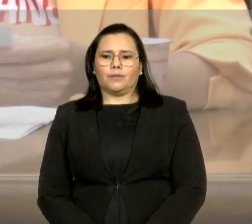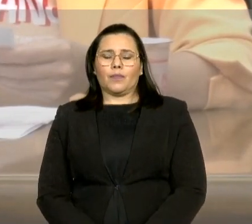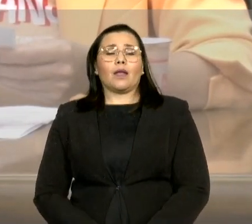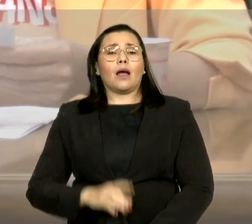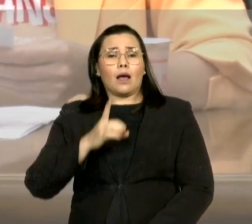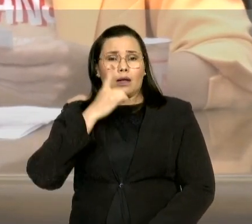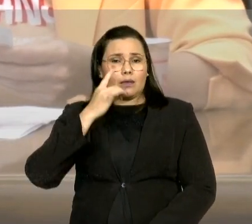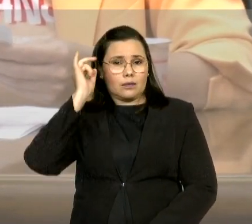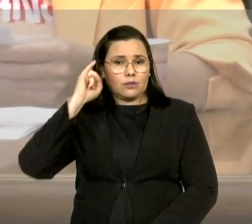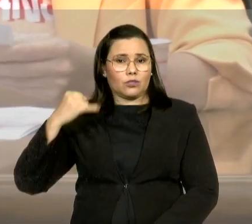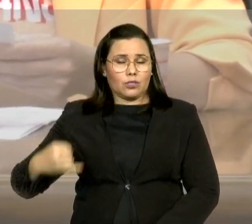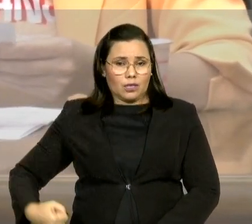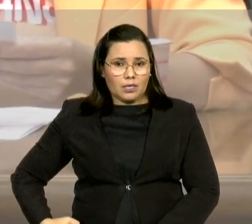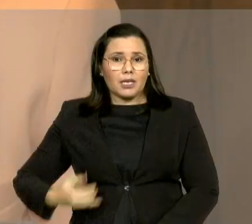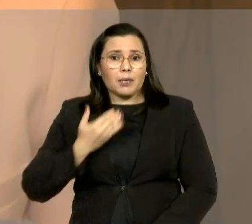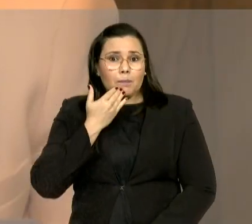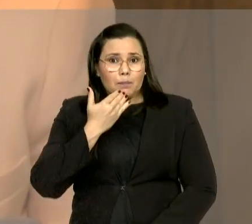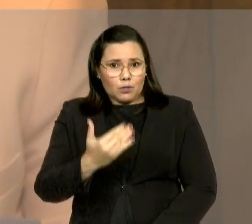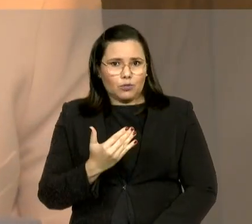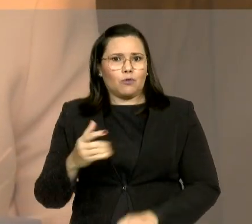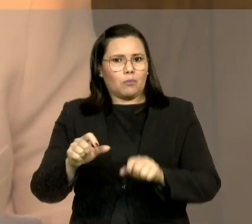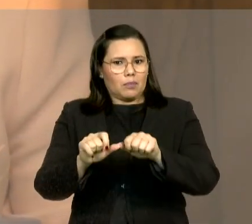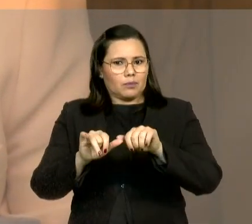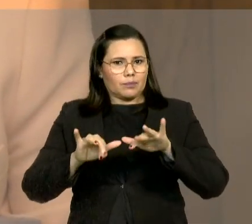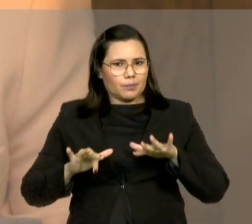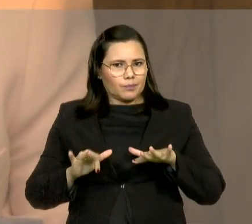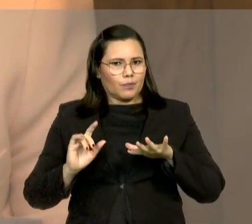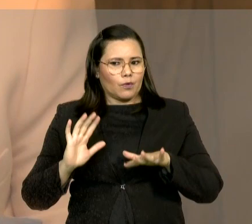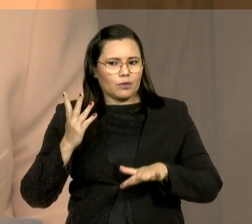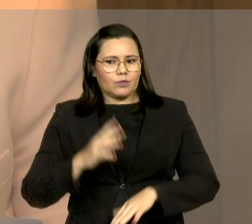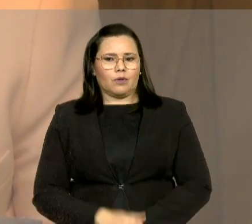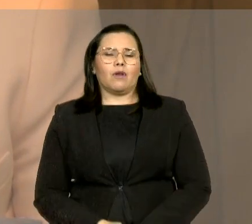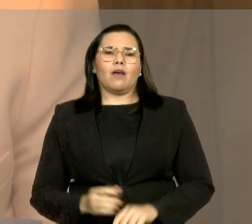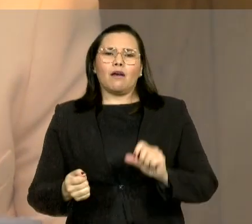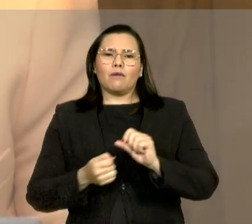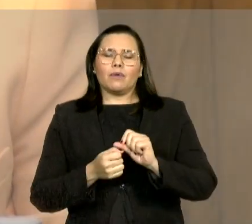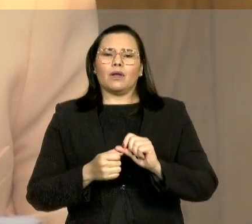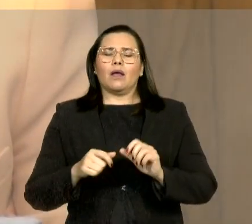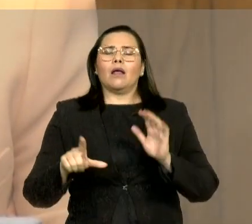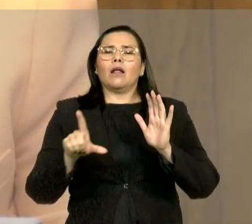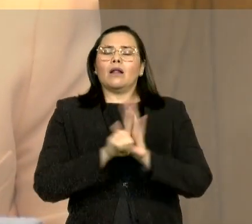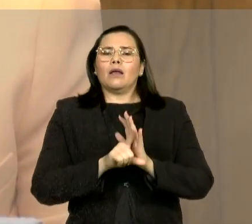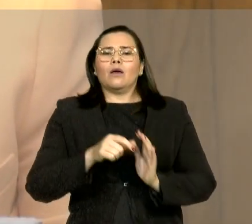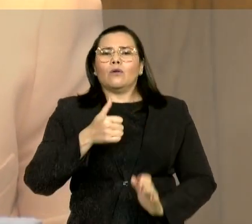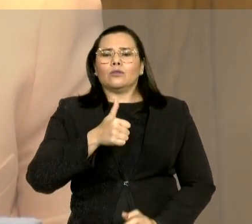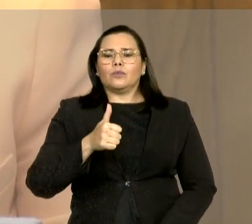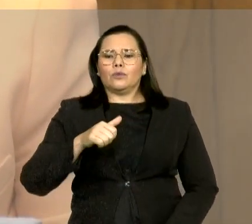pela deputada estadual Janaína. A parlamentar é autora da Lei